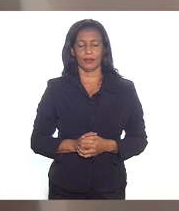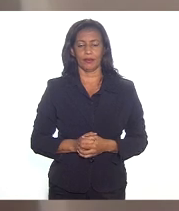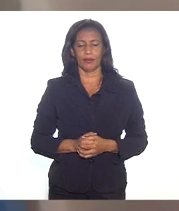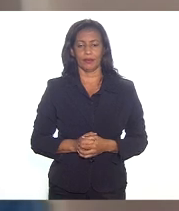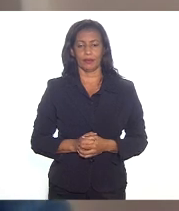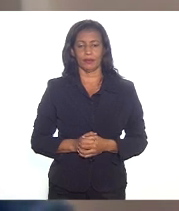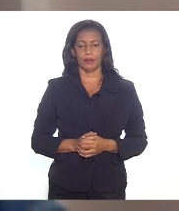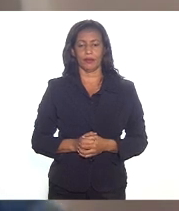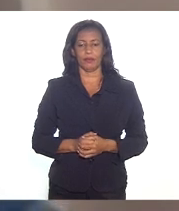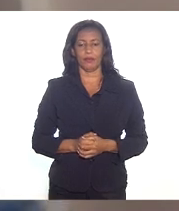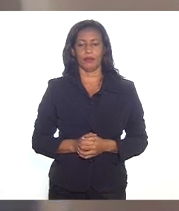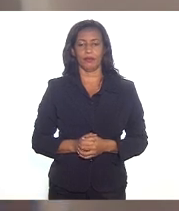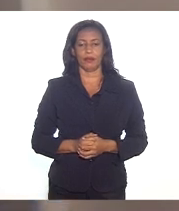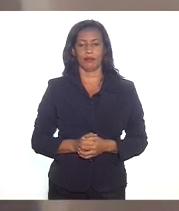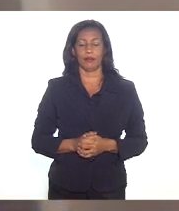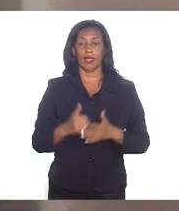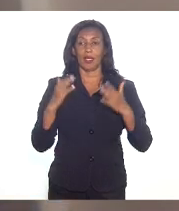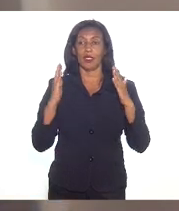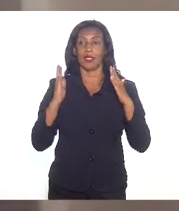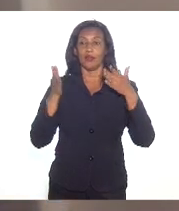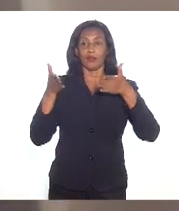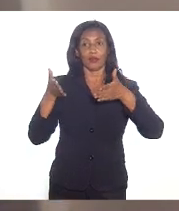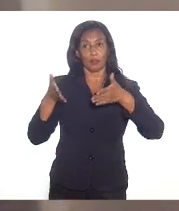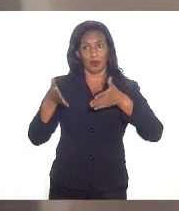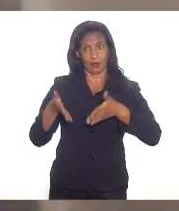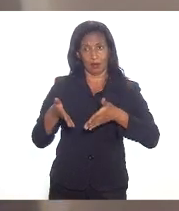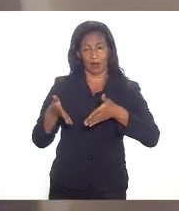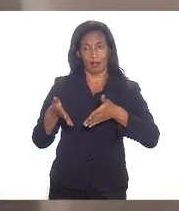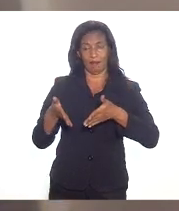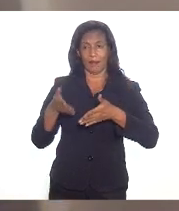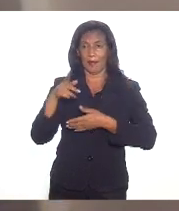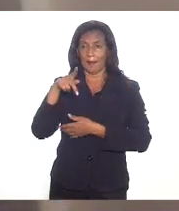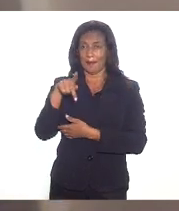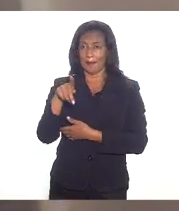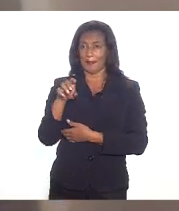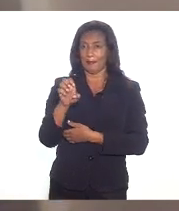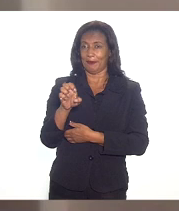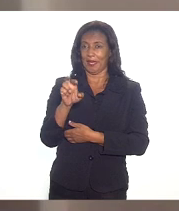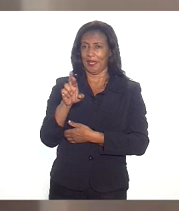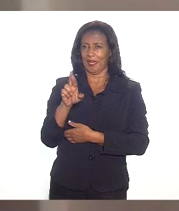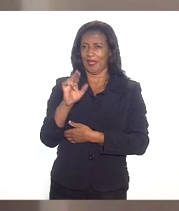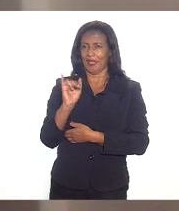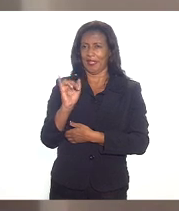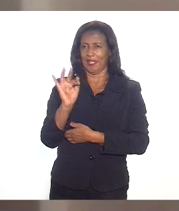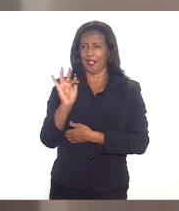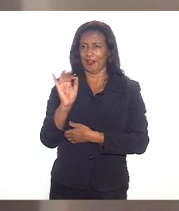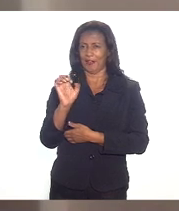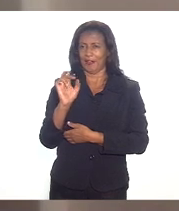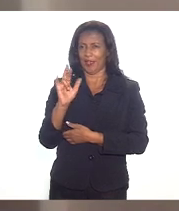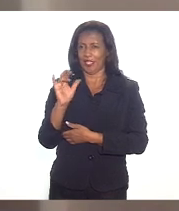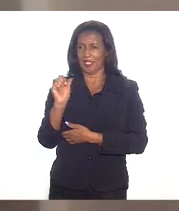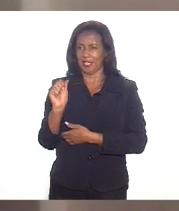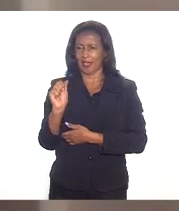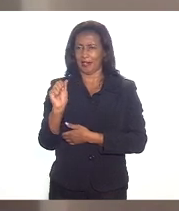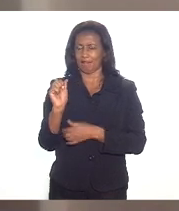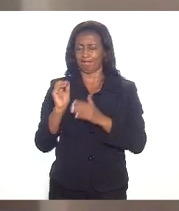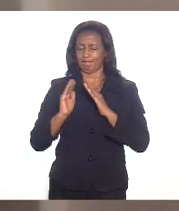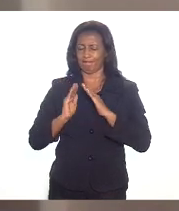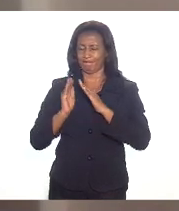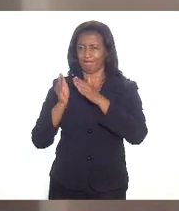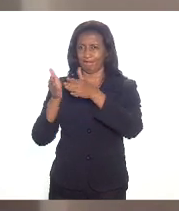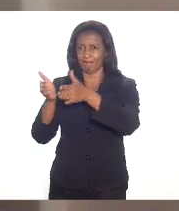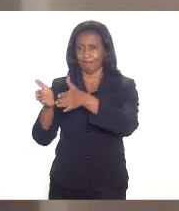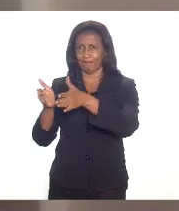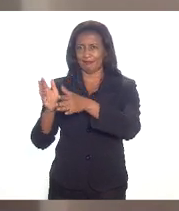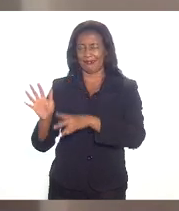Aí vamos entrar na nossa periferia metropolitana. Né? Esse dado do IDEB tem alguns questionamentos sobre a qualidade